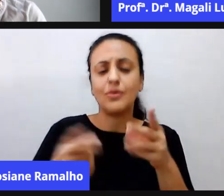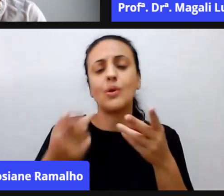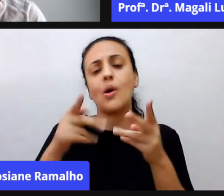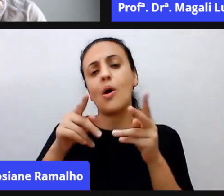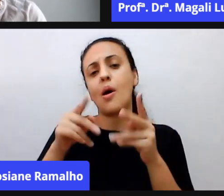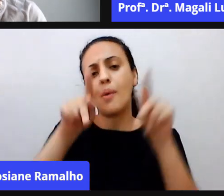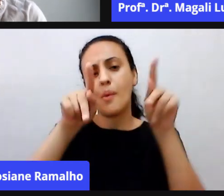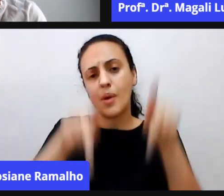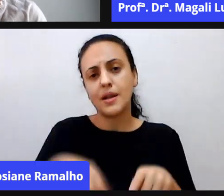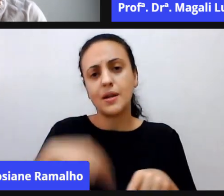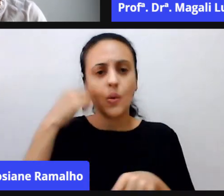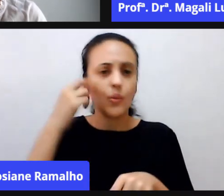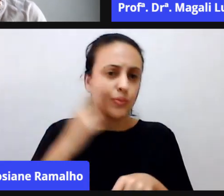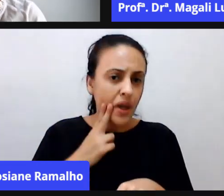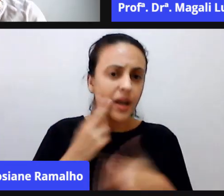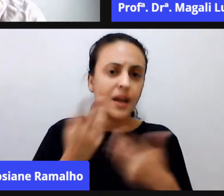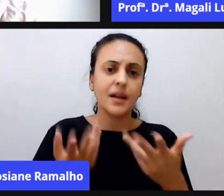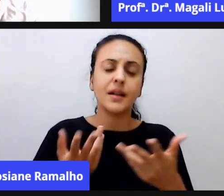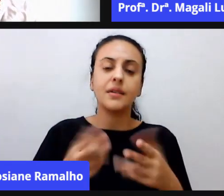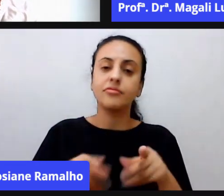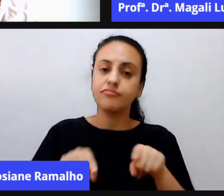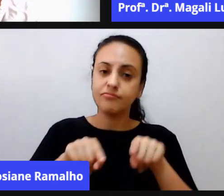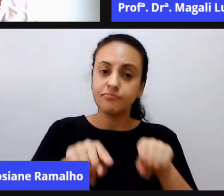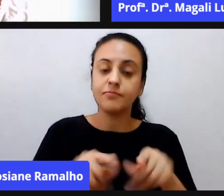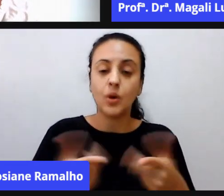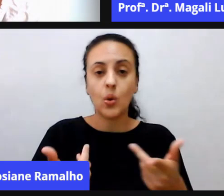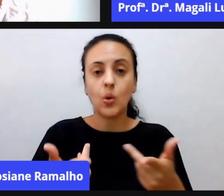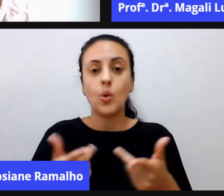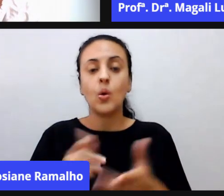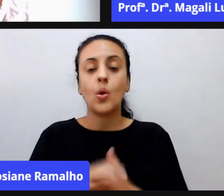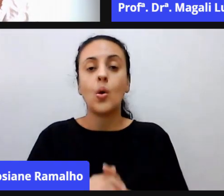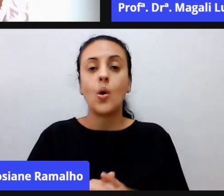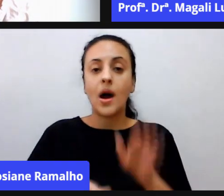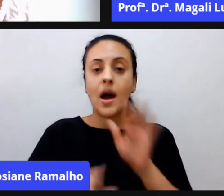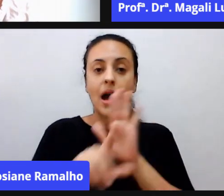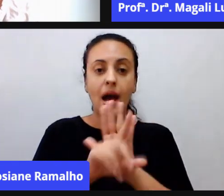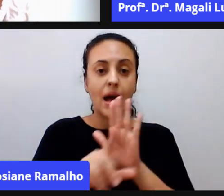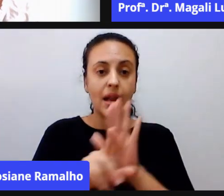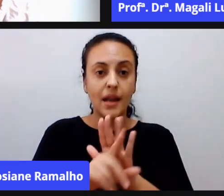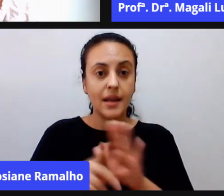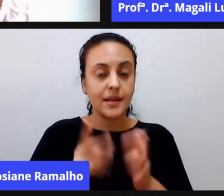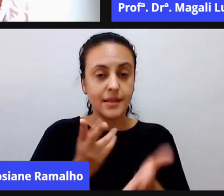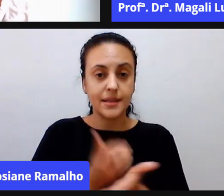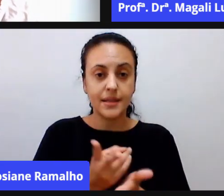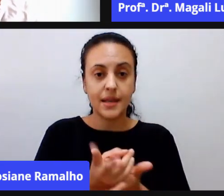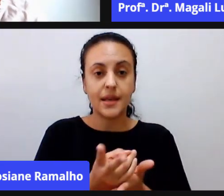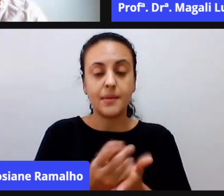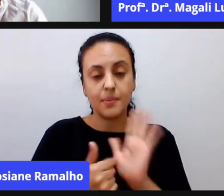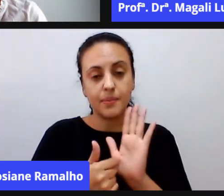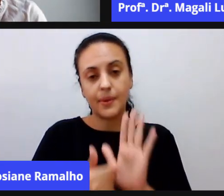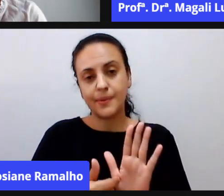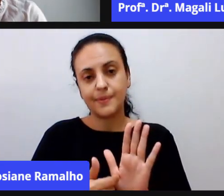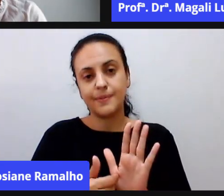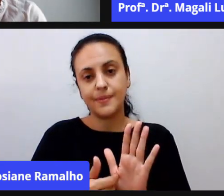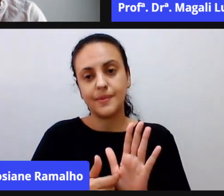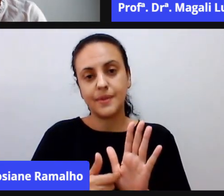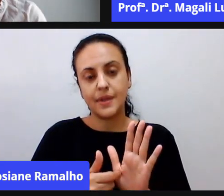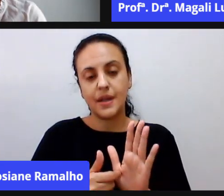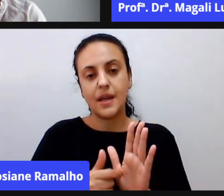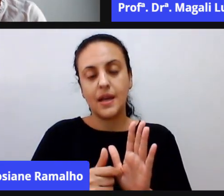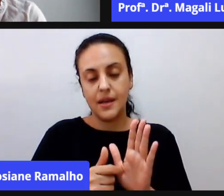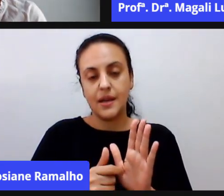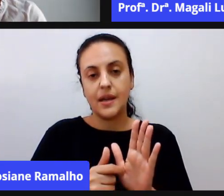Lei 10.000, 11.000, sempre vai falar, porque é um caminhar juntos na história.